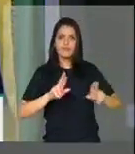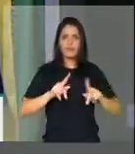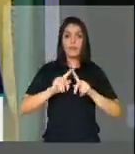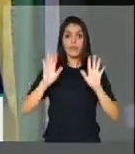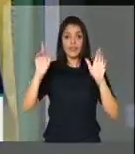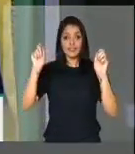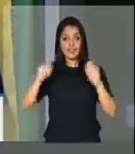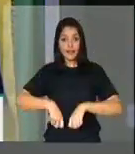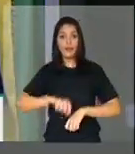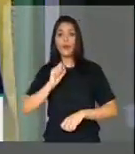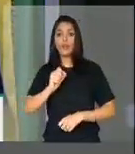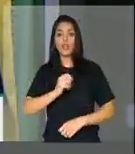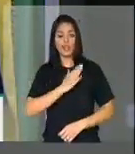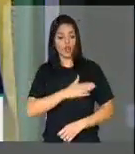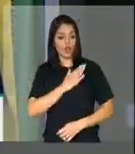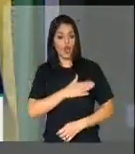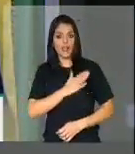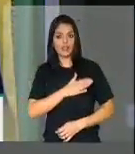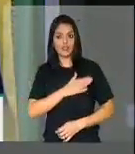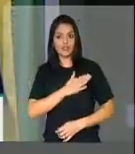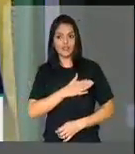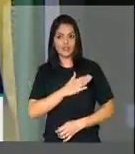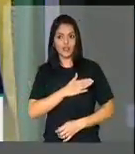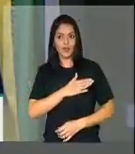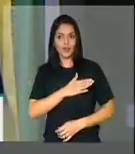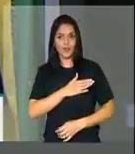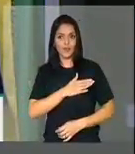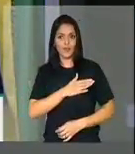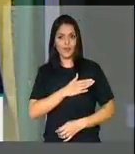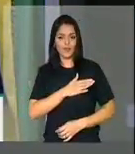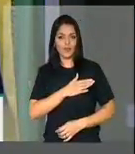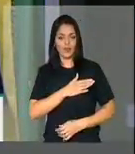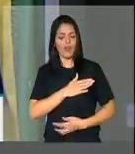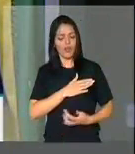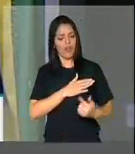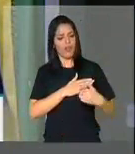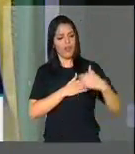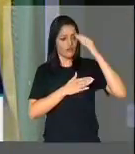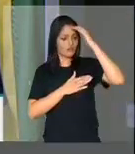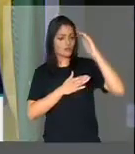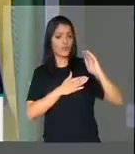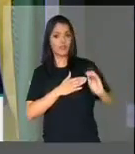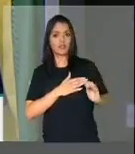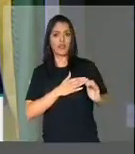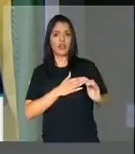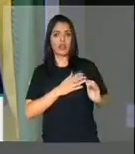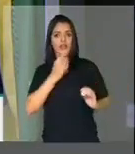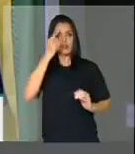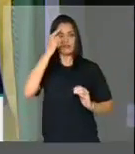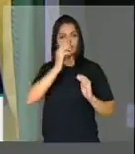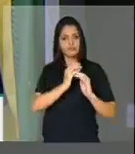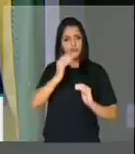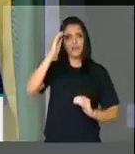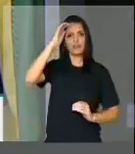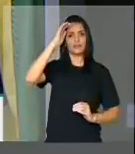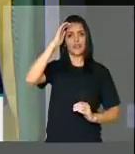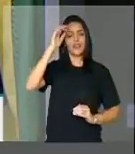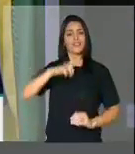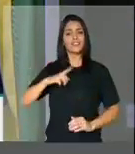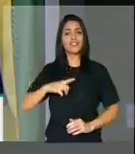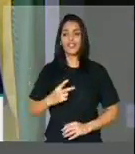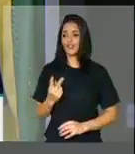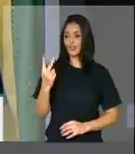o coração no mesmo lugar. Concórdia é ter dois ou mais